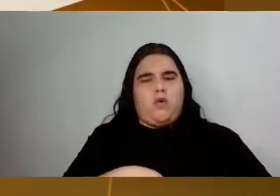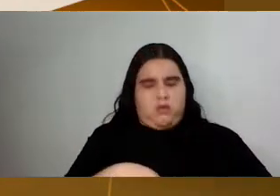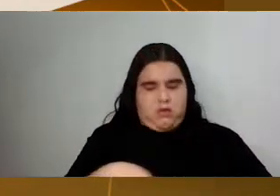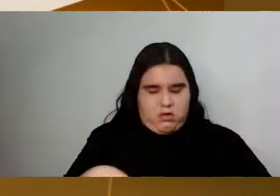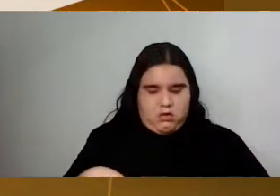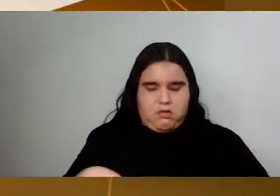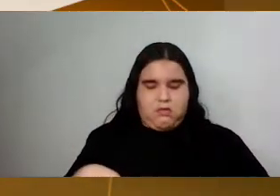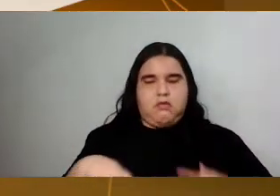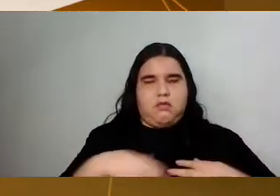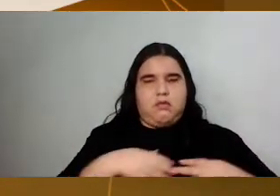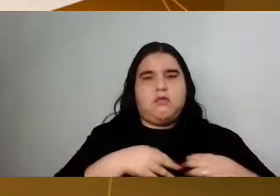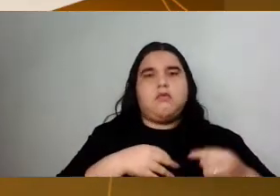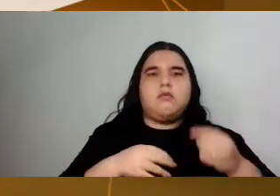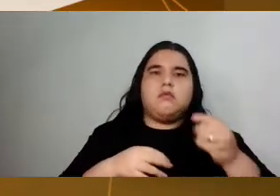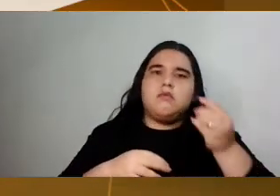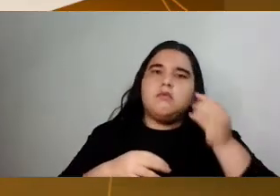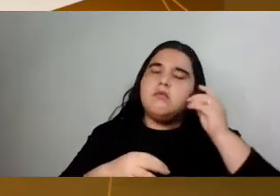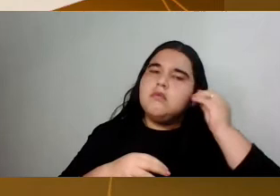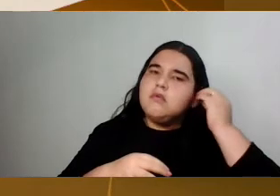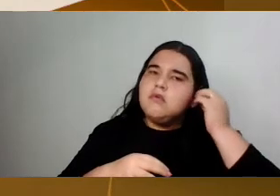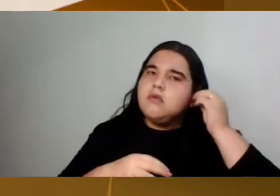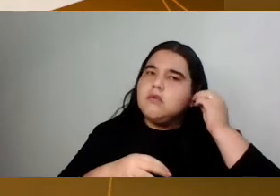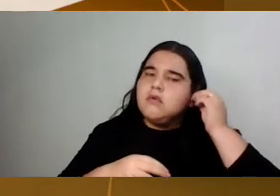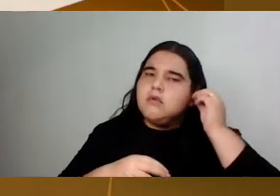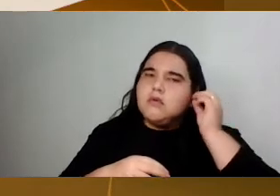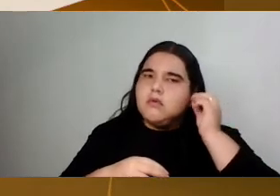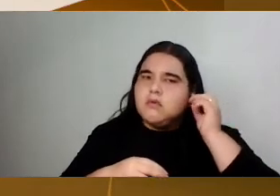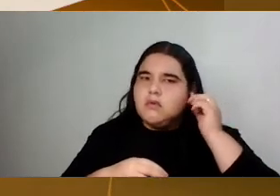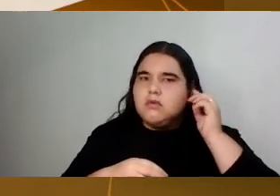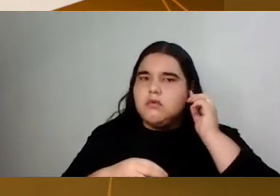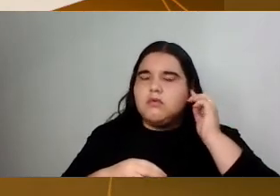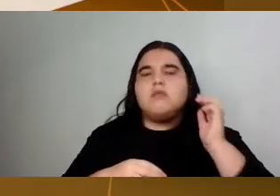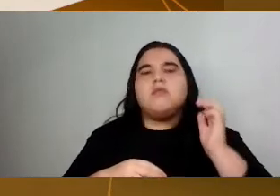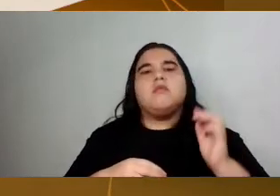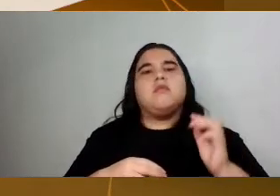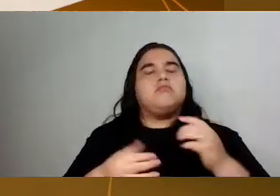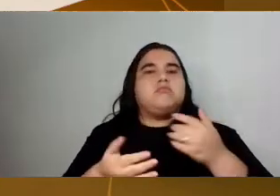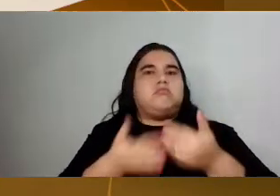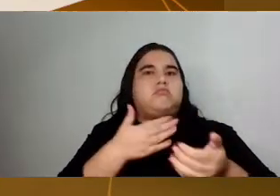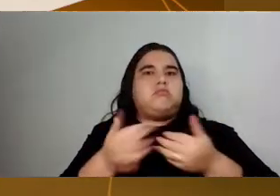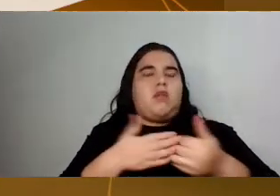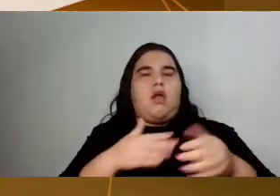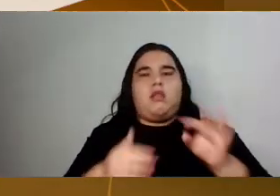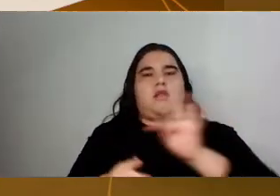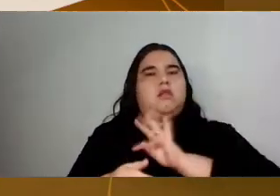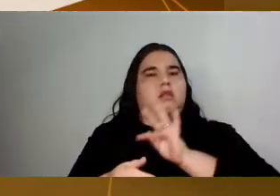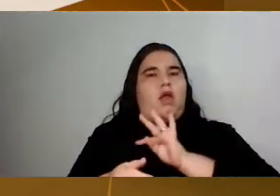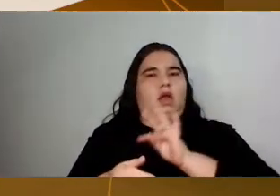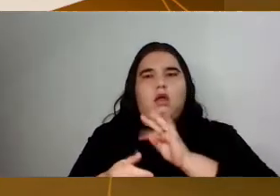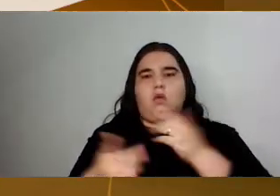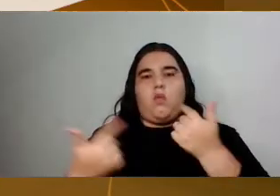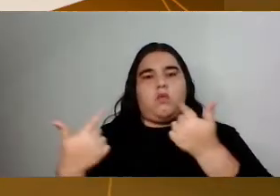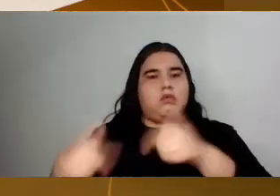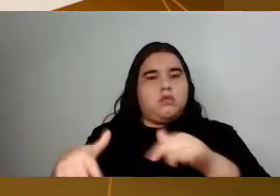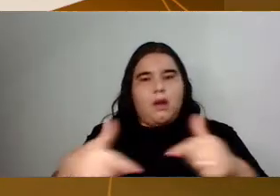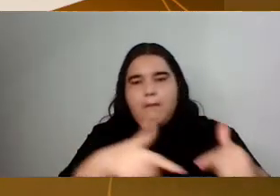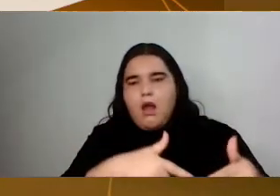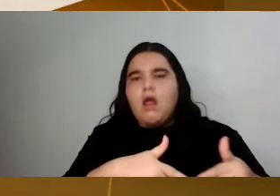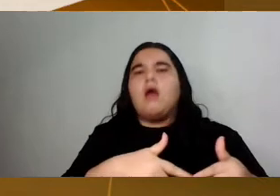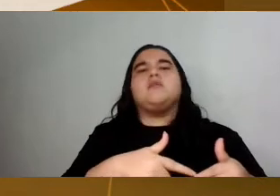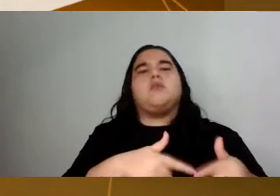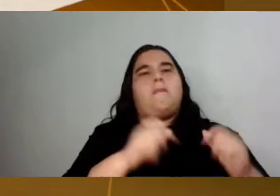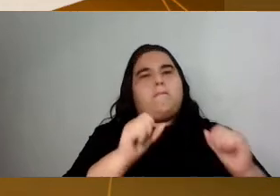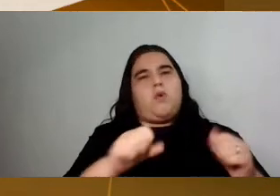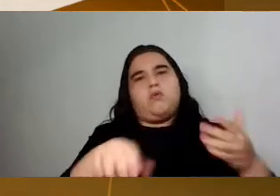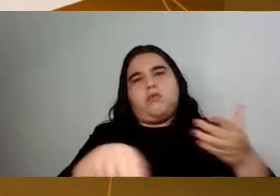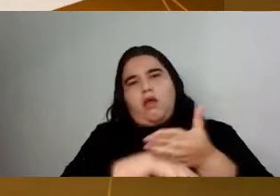140 subestações na empresa, e onde quer que o técnico dele esteja também trabalhando, ele precisa ter acesso às informações,